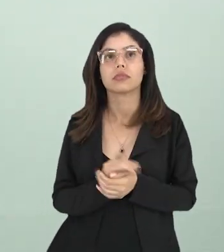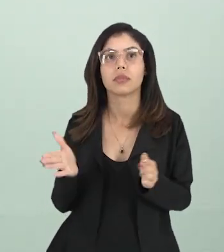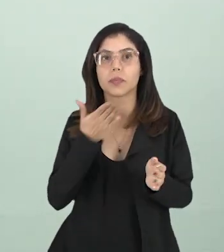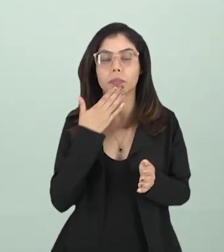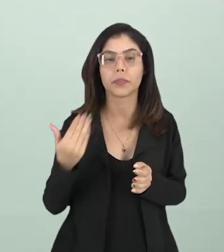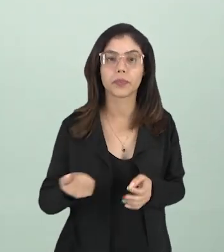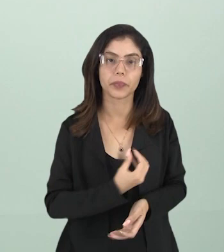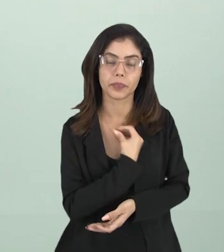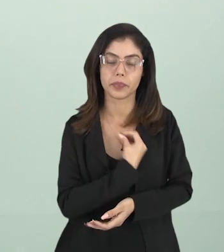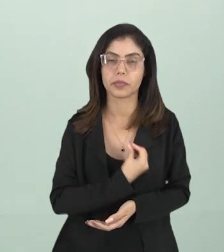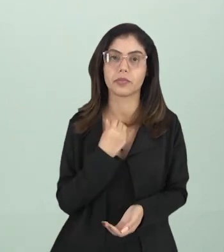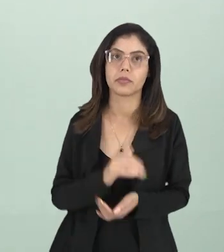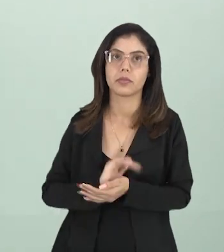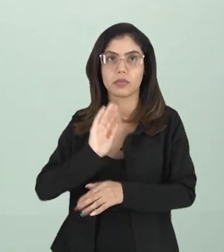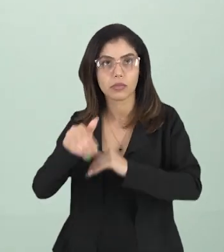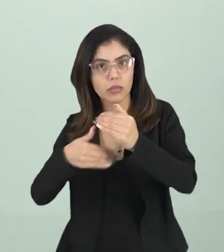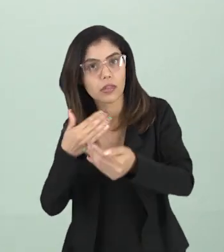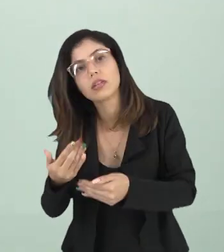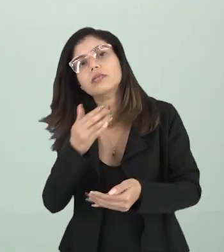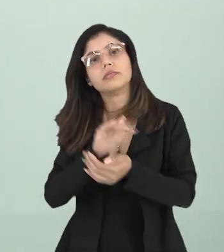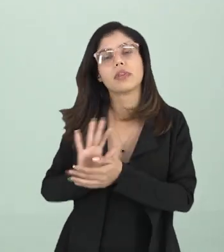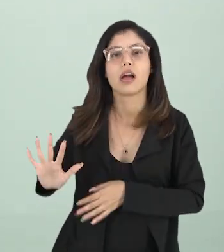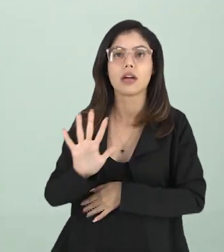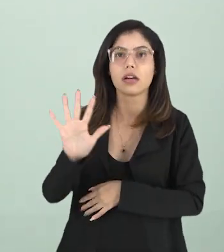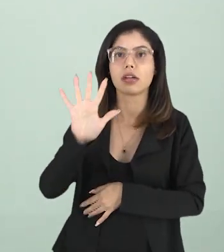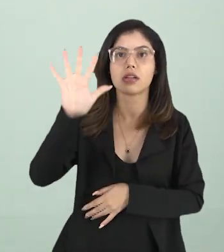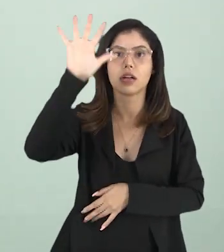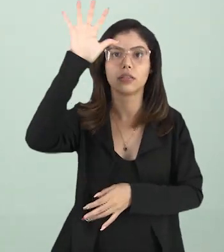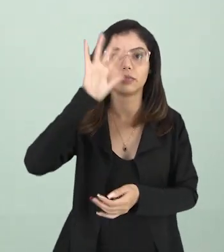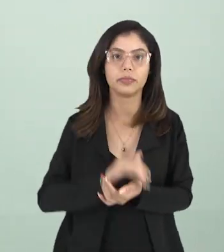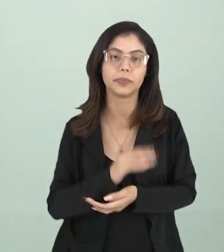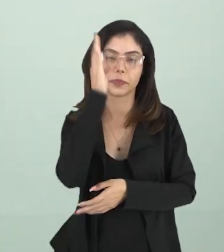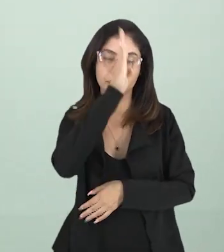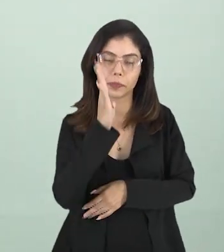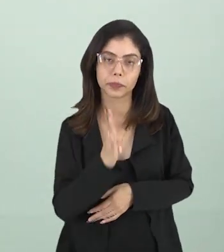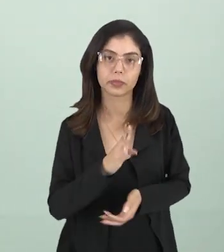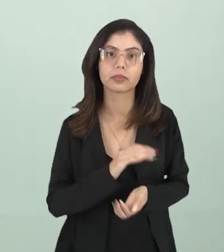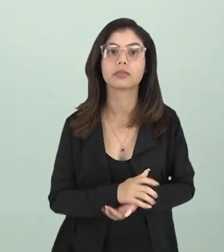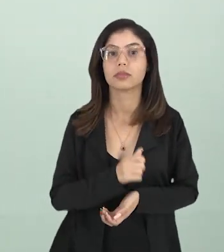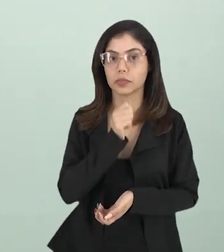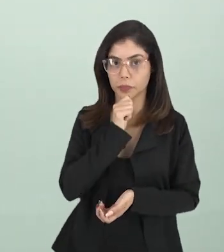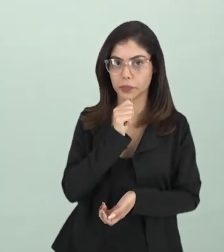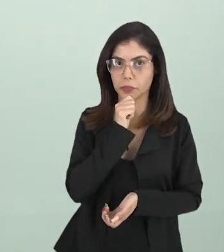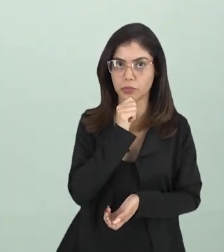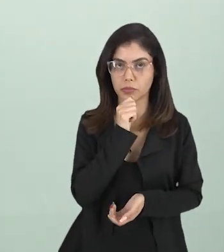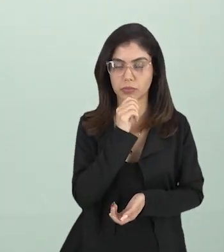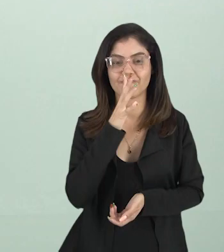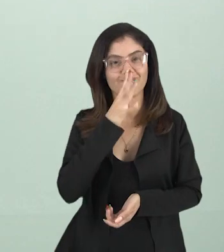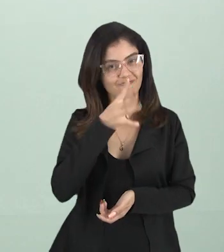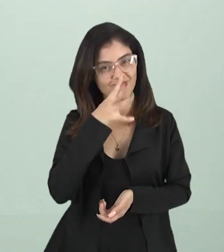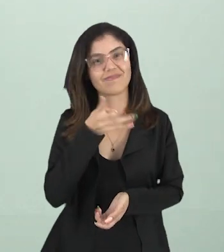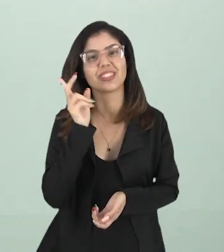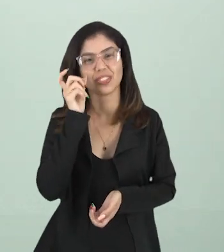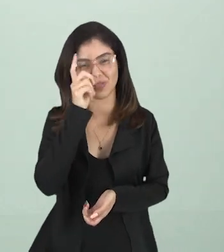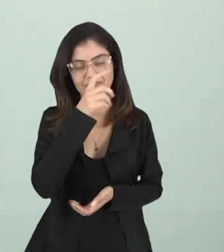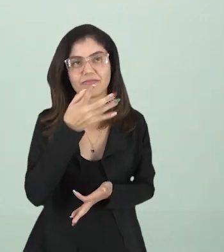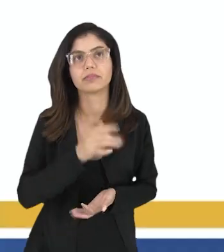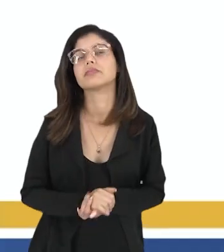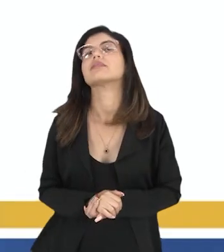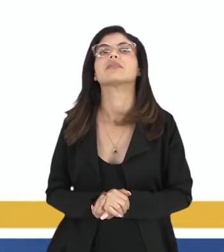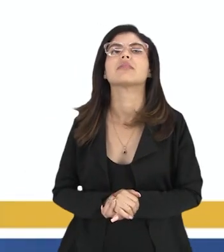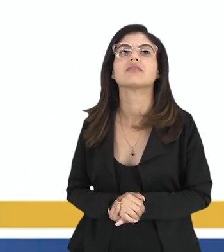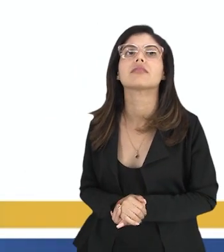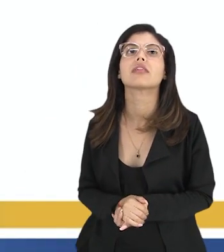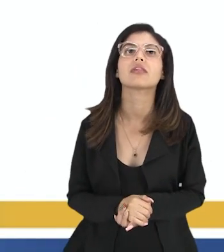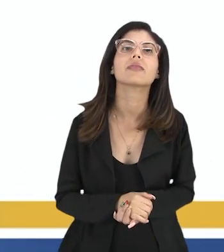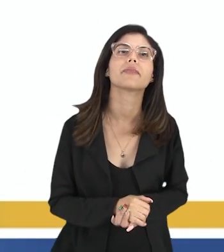a gente tem o desenvolvimento das favelas, e as favelas aí no Brasil ainda é uma questão social muito crítica, Então aí, pessoal, o que que a gente